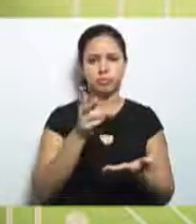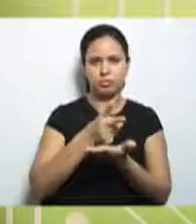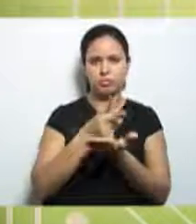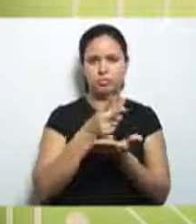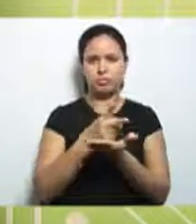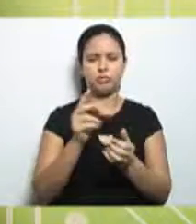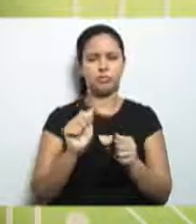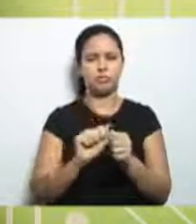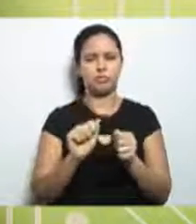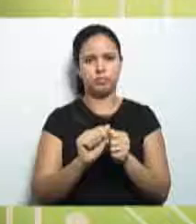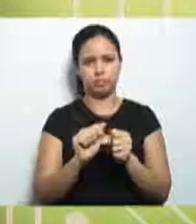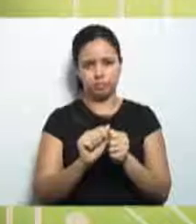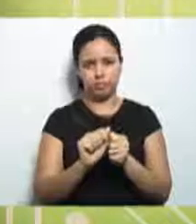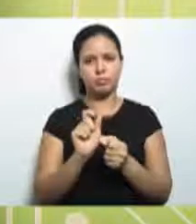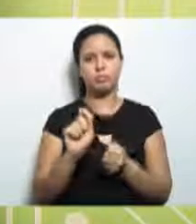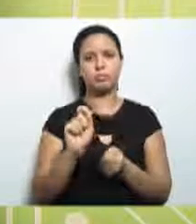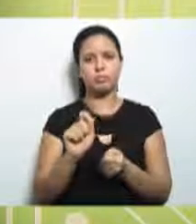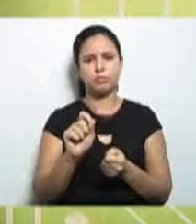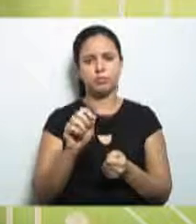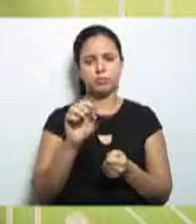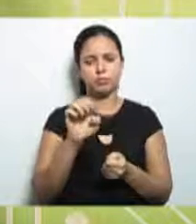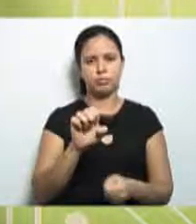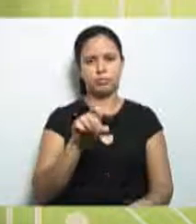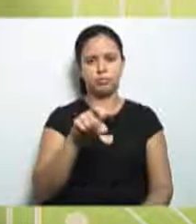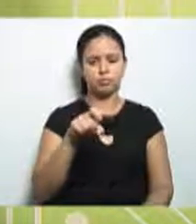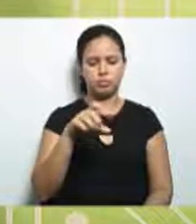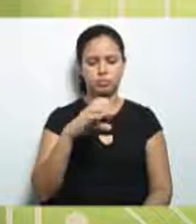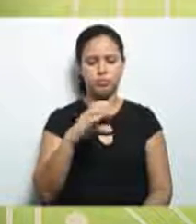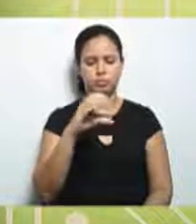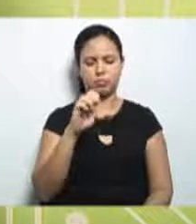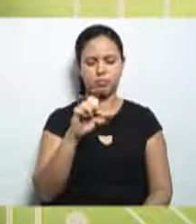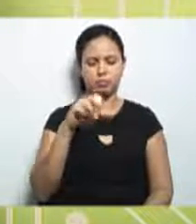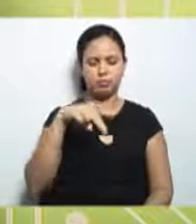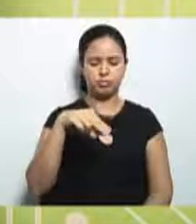produzir excedentes, né? Porque eu vou trocar